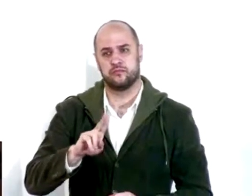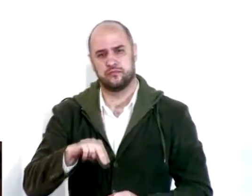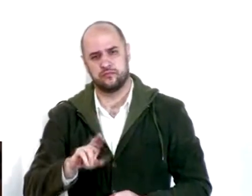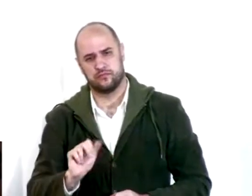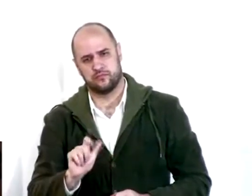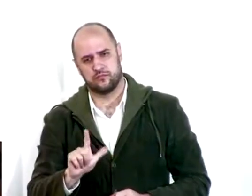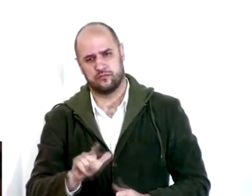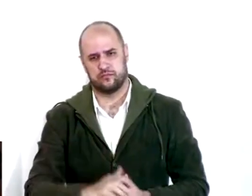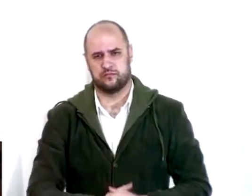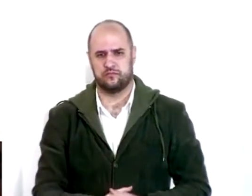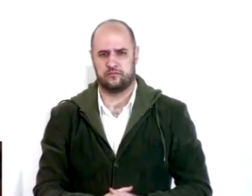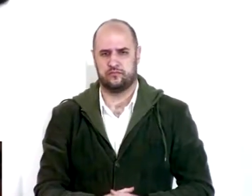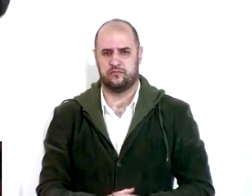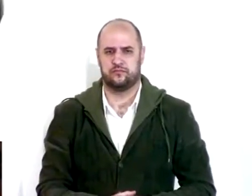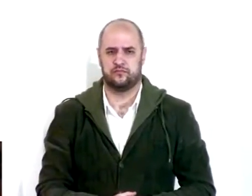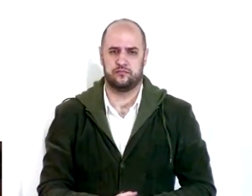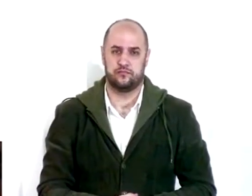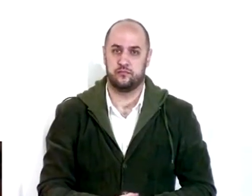já foram